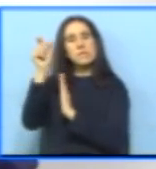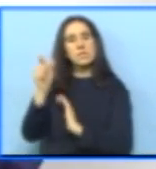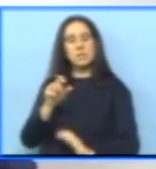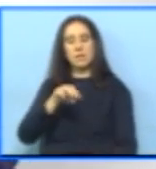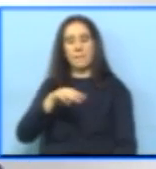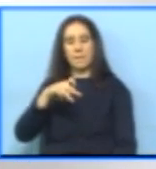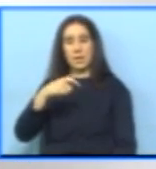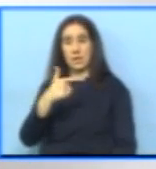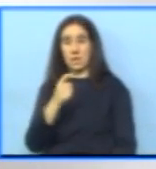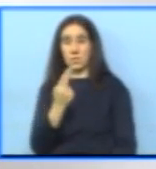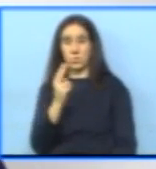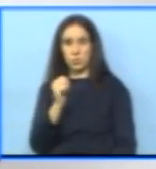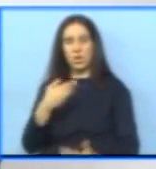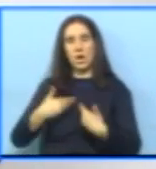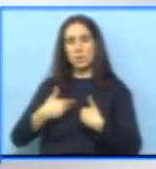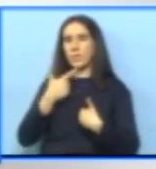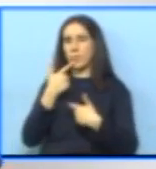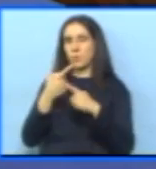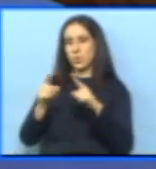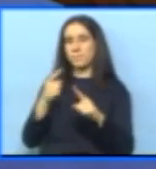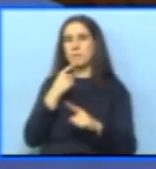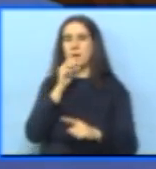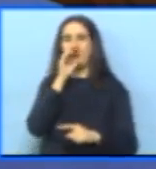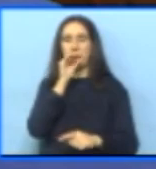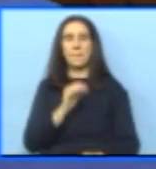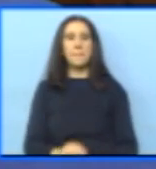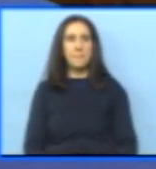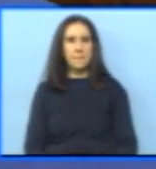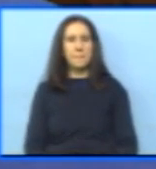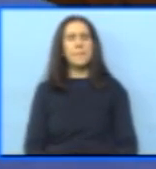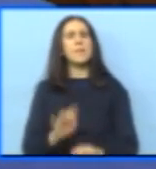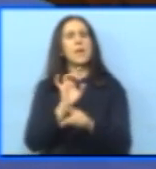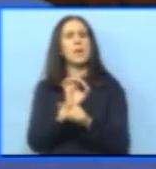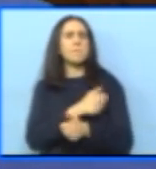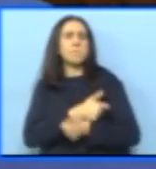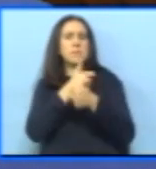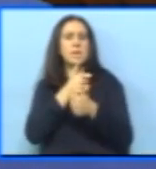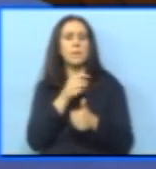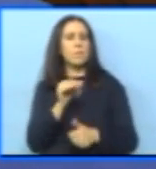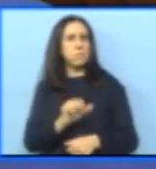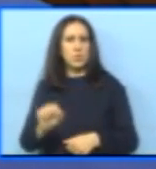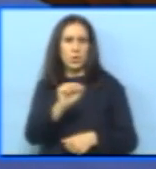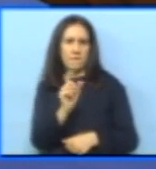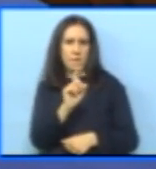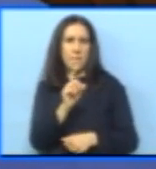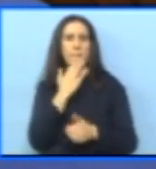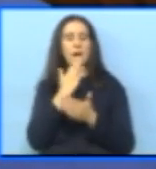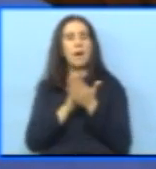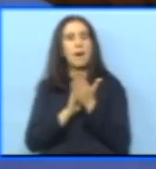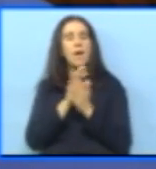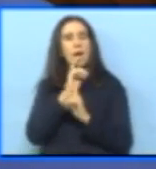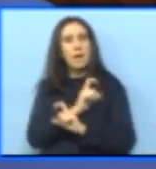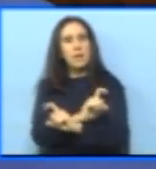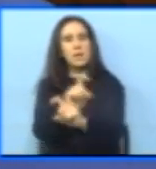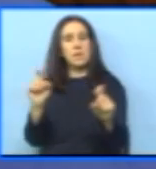esta diferença. Eu tomava só a questão da cidade também, não do ponto de vista geográfico, mas para alertar por algo que este texto pode